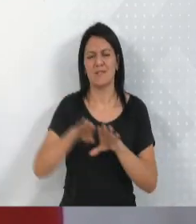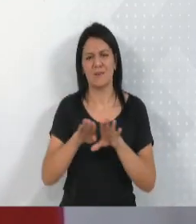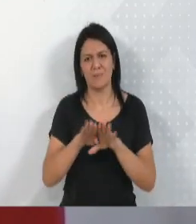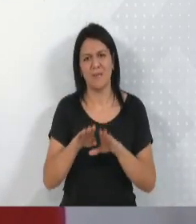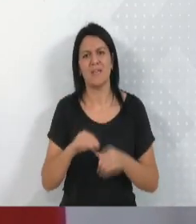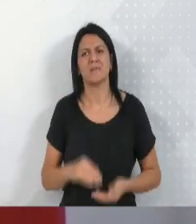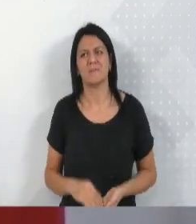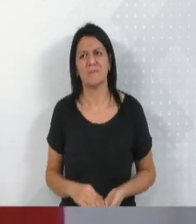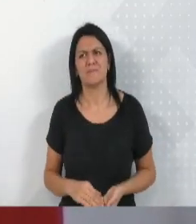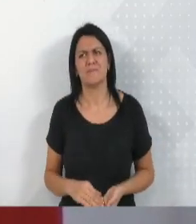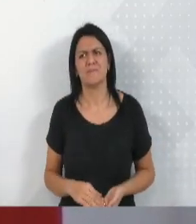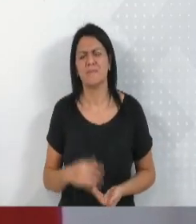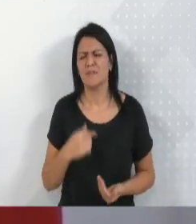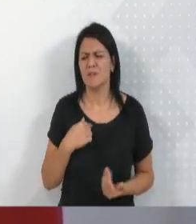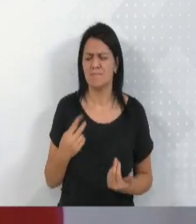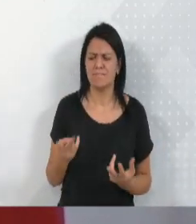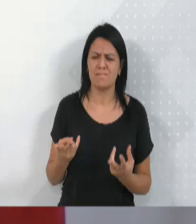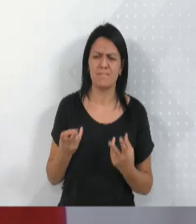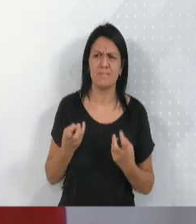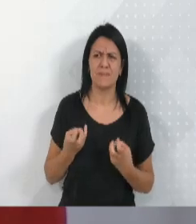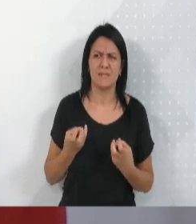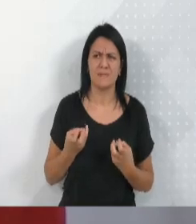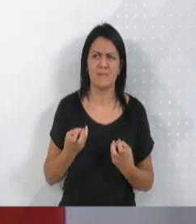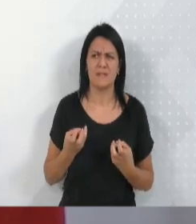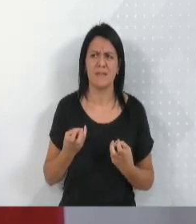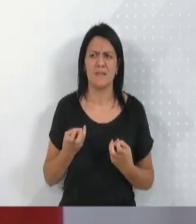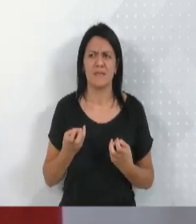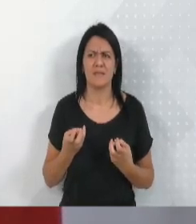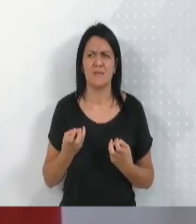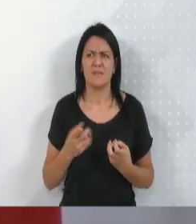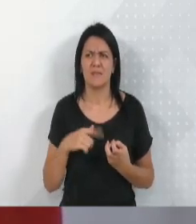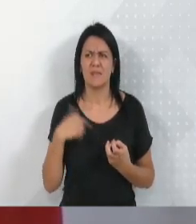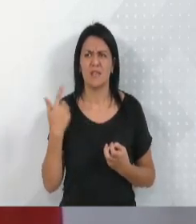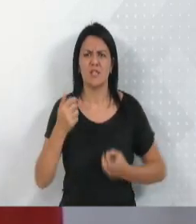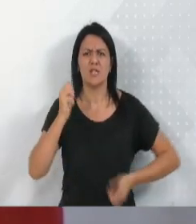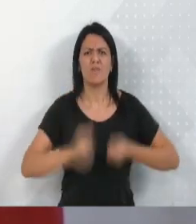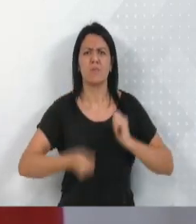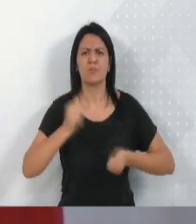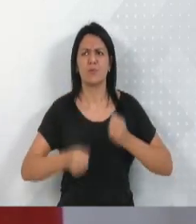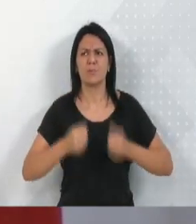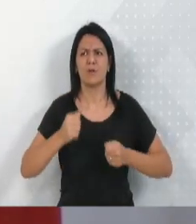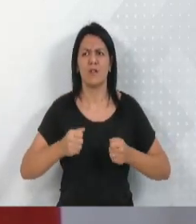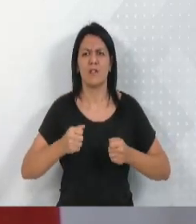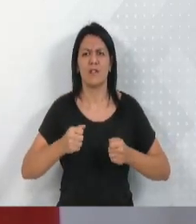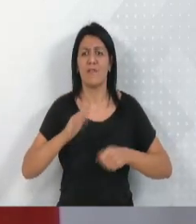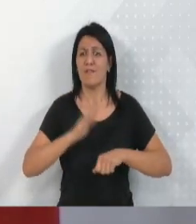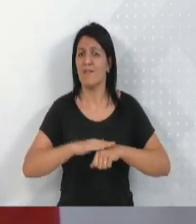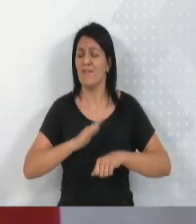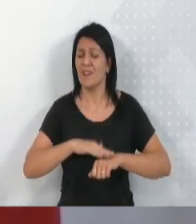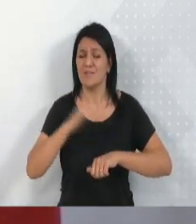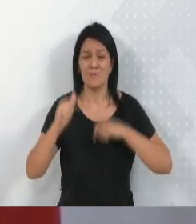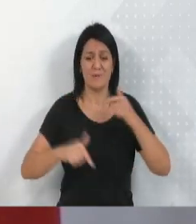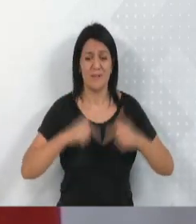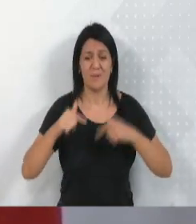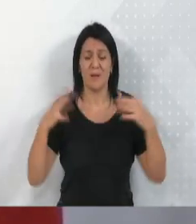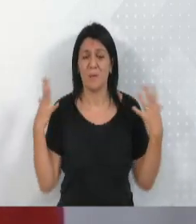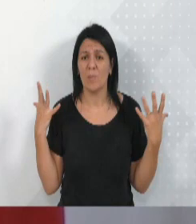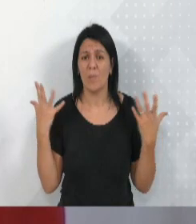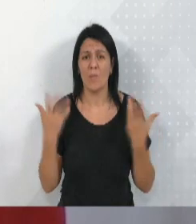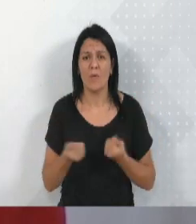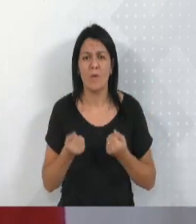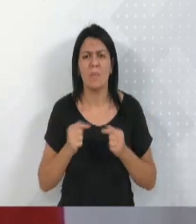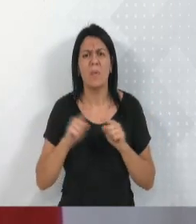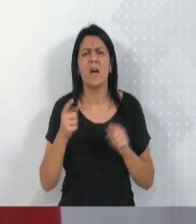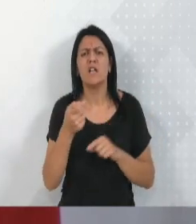eu tive aquela impressão de que as nossas bandas e fanfarras da cidade de Blumenau fazem um trabalho excepcional, mas são pouco